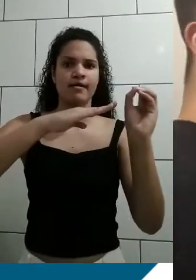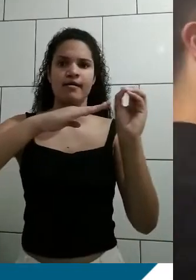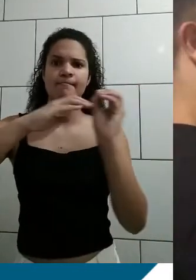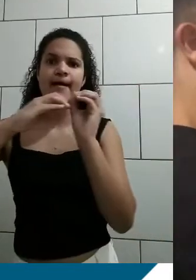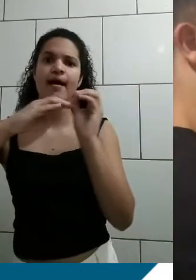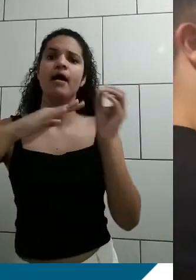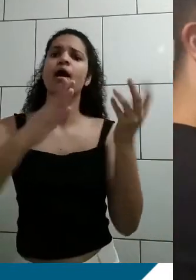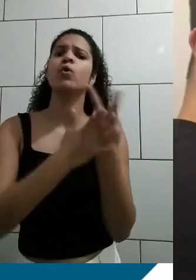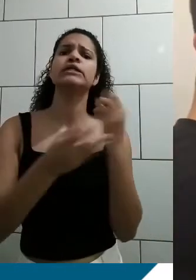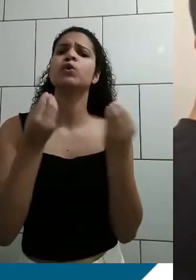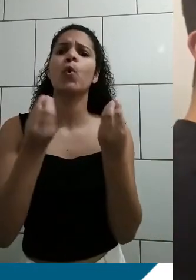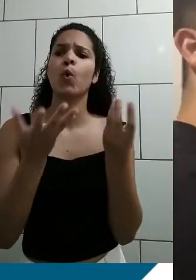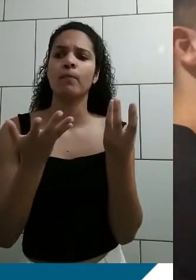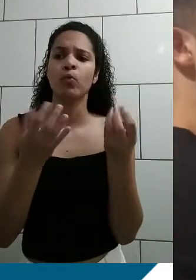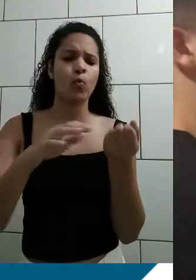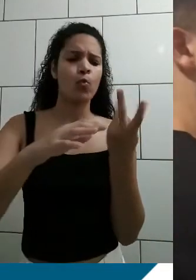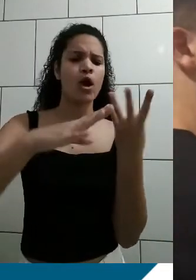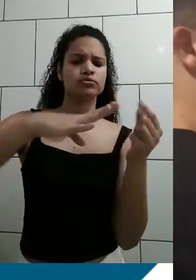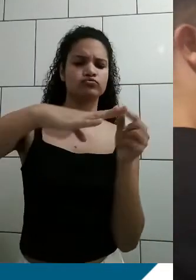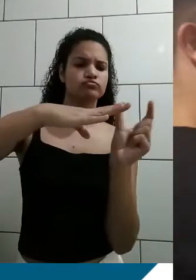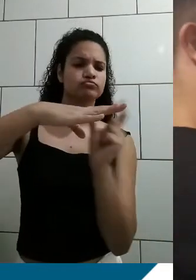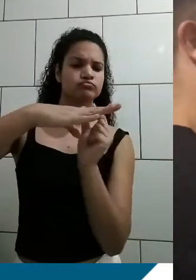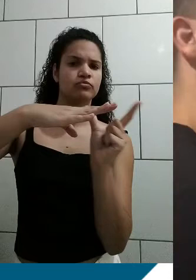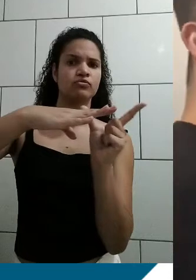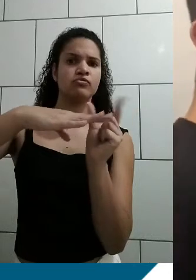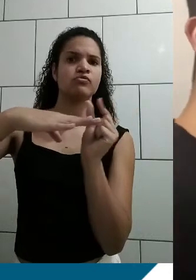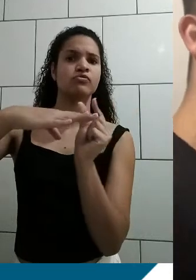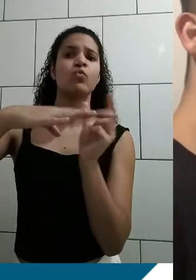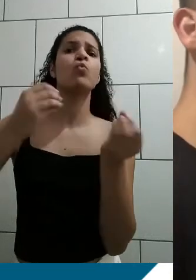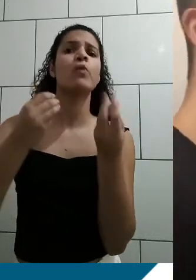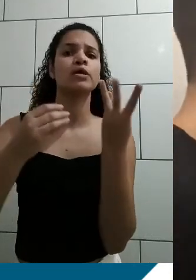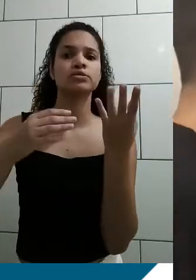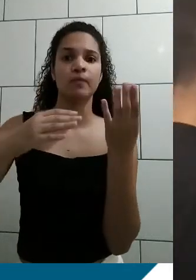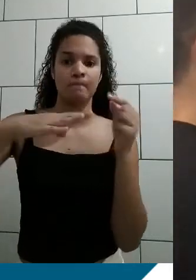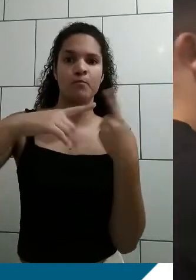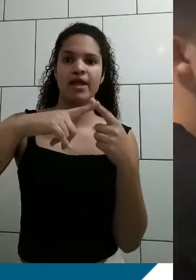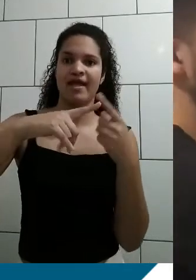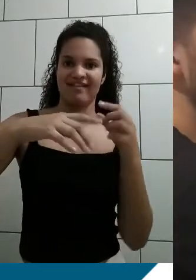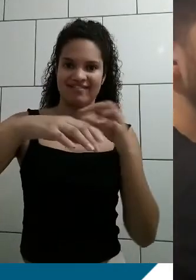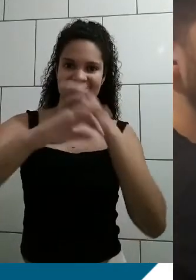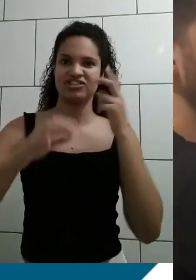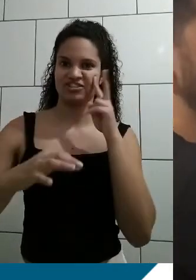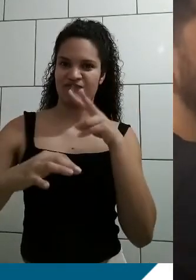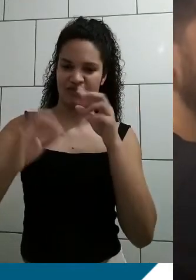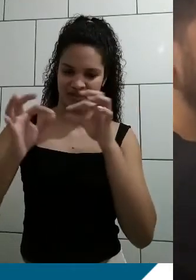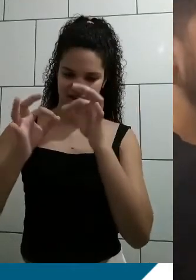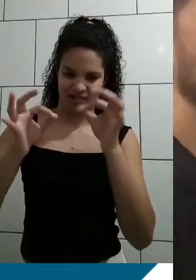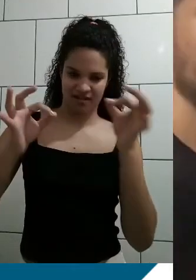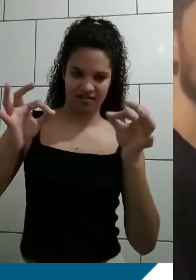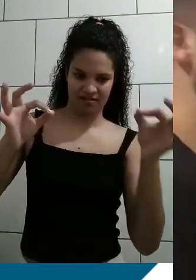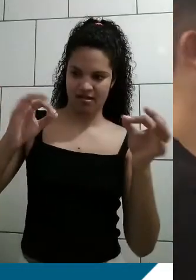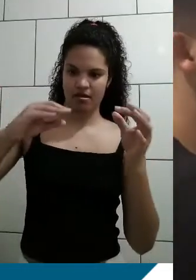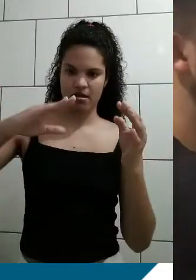com a mola, ele comprime essa mola, certo? Então ele quer saber qual foi o valor máximo dessa compressão. Então inicialmente essa mola